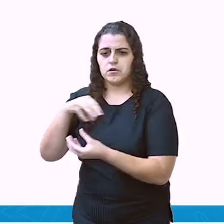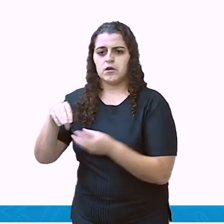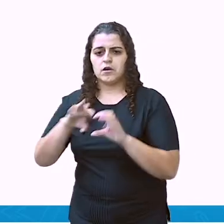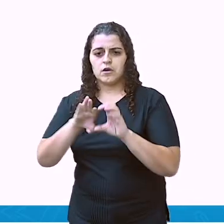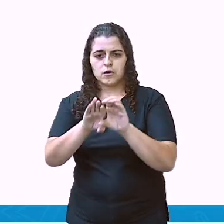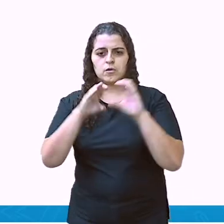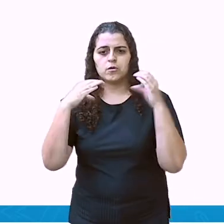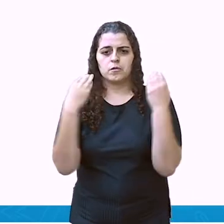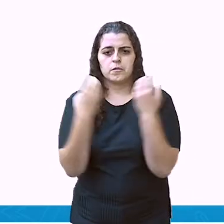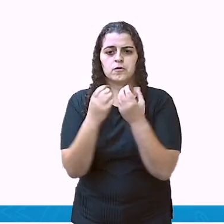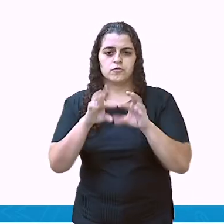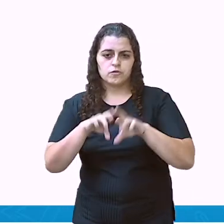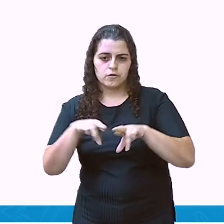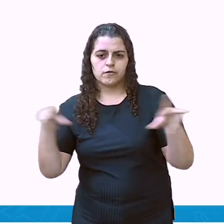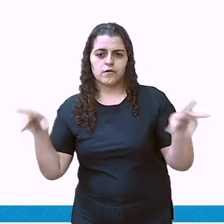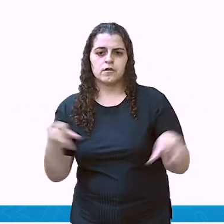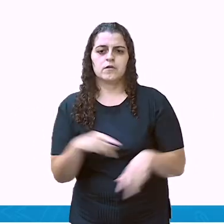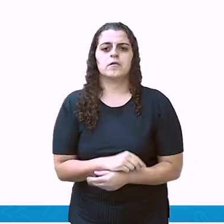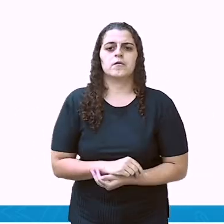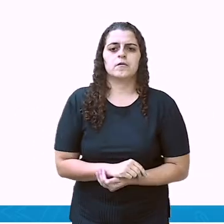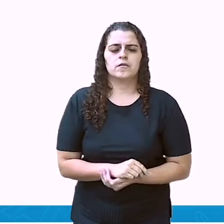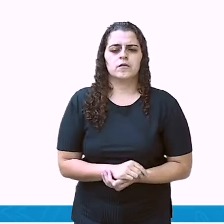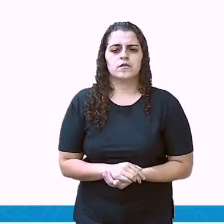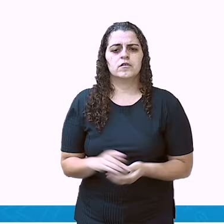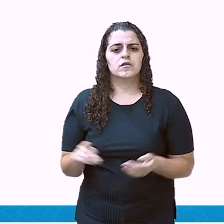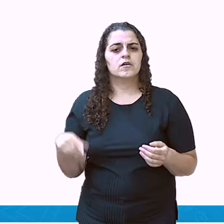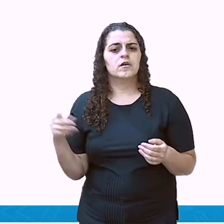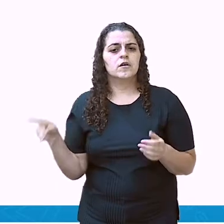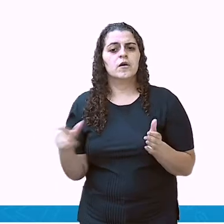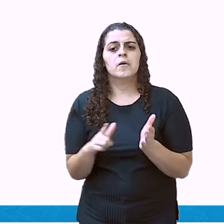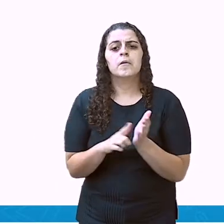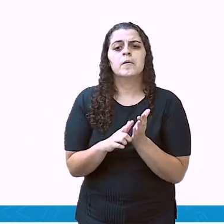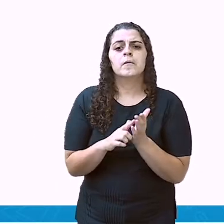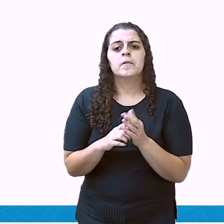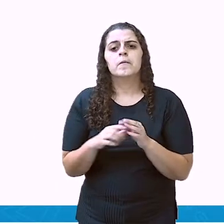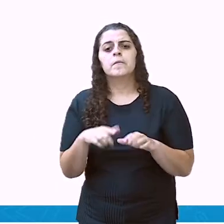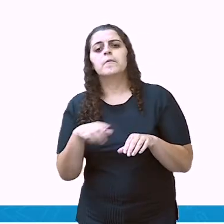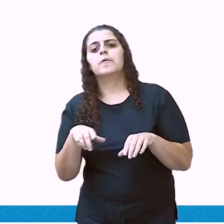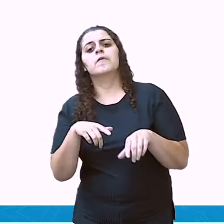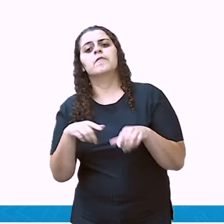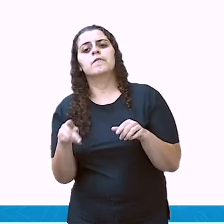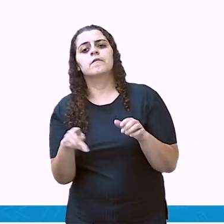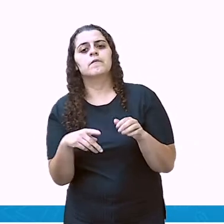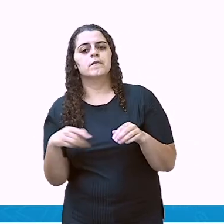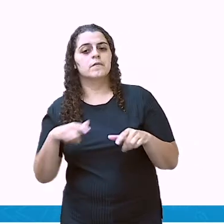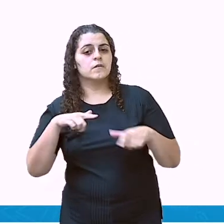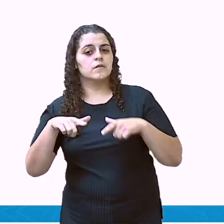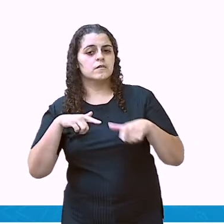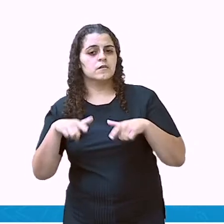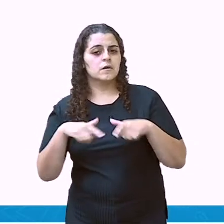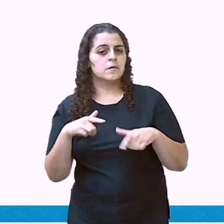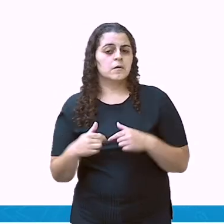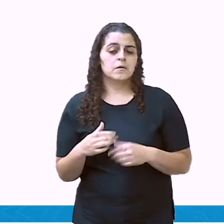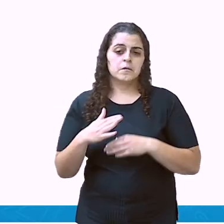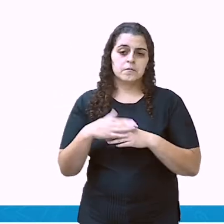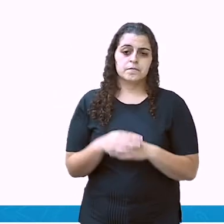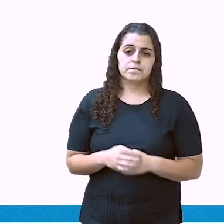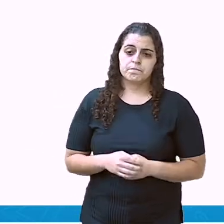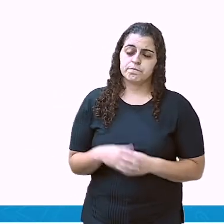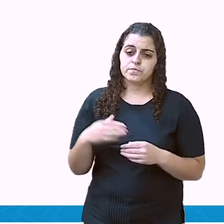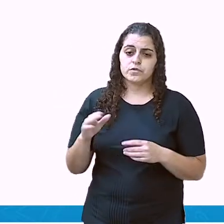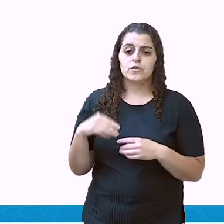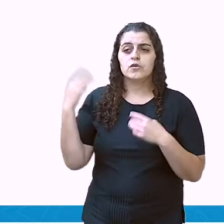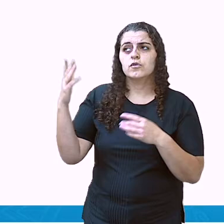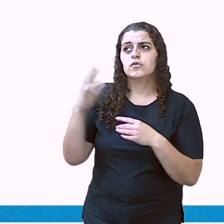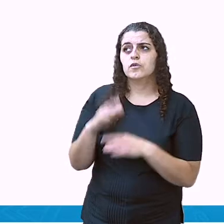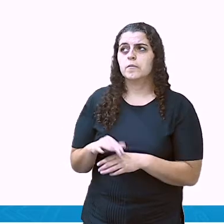para que não pudessem se comunicar. Seu papel de agora em diante seria servir de mão de obra para seus